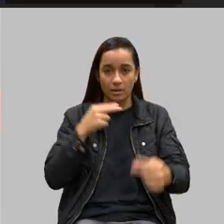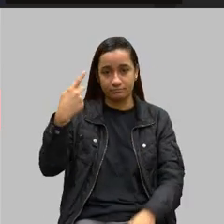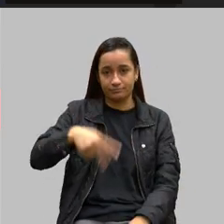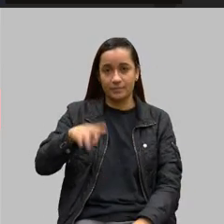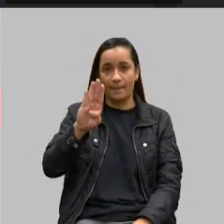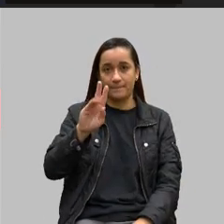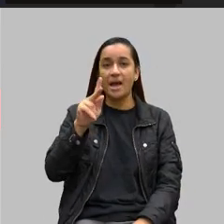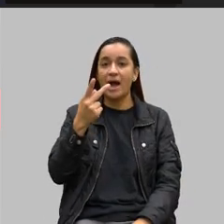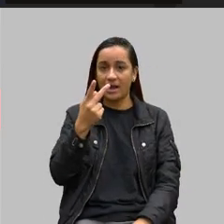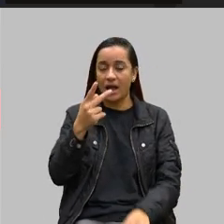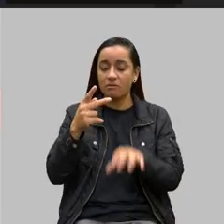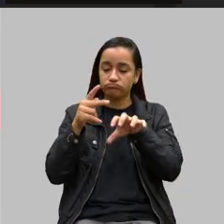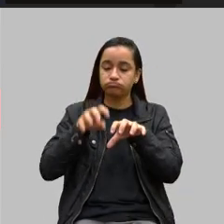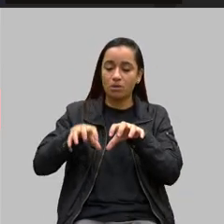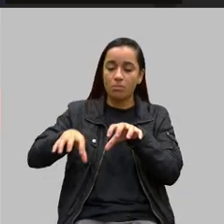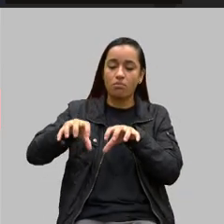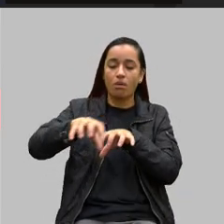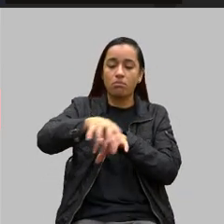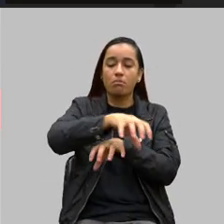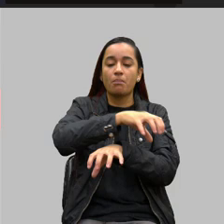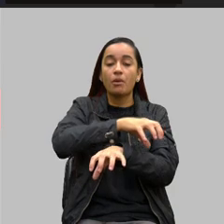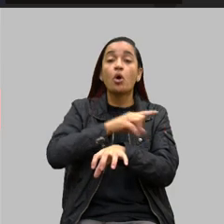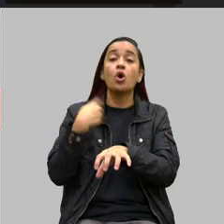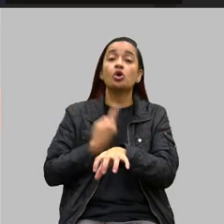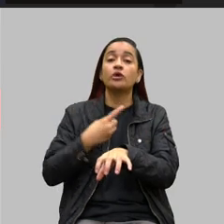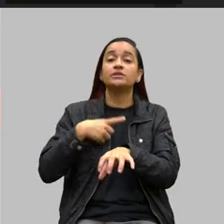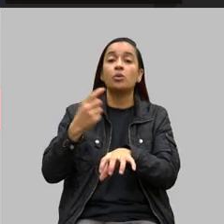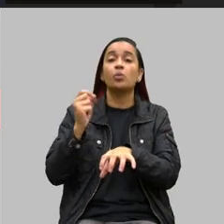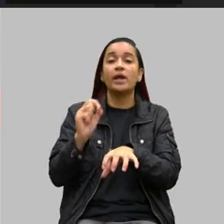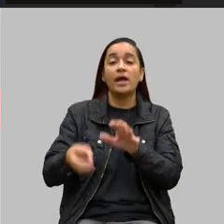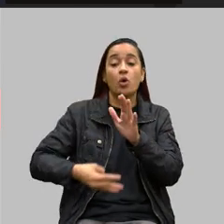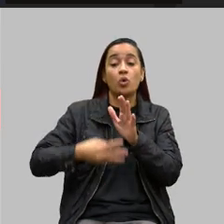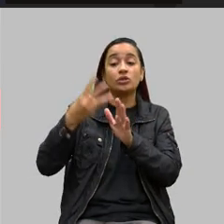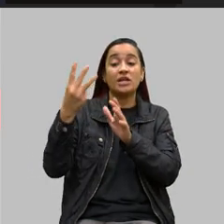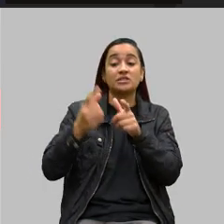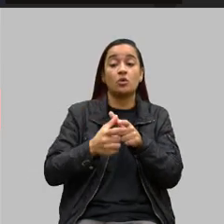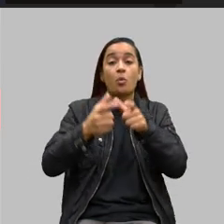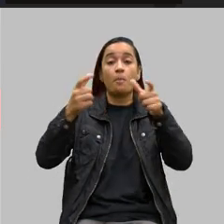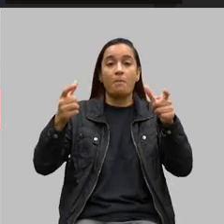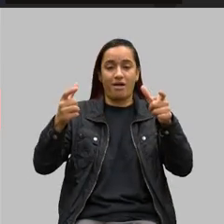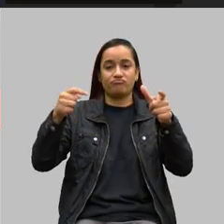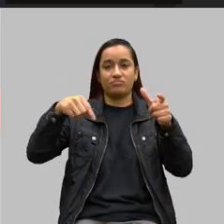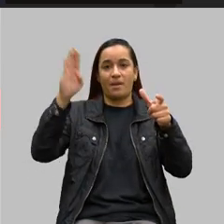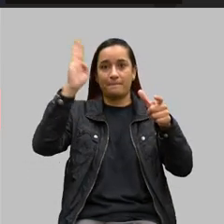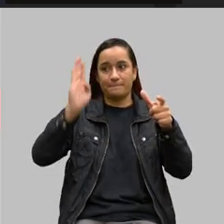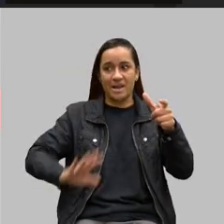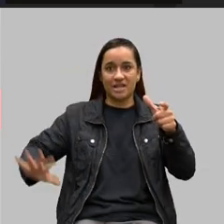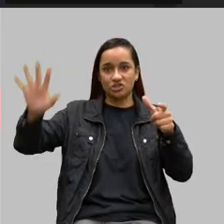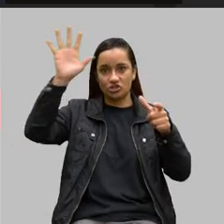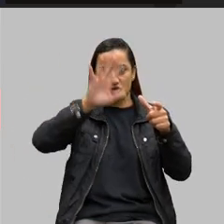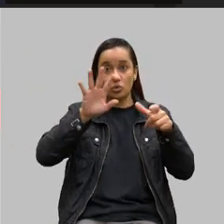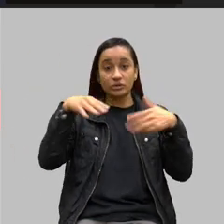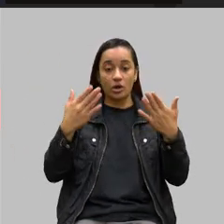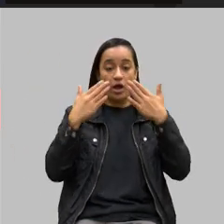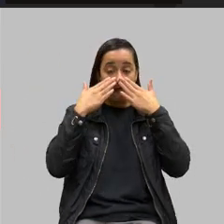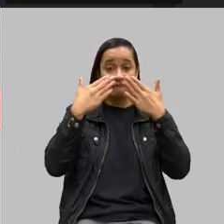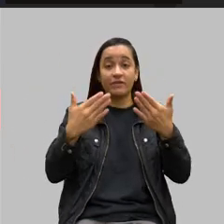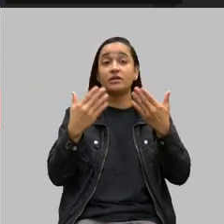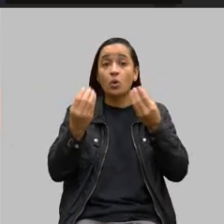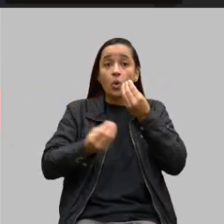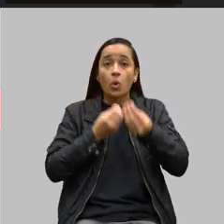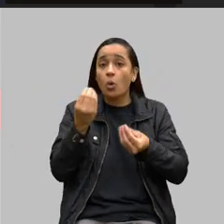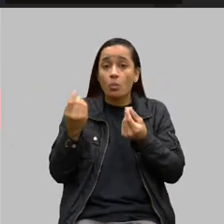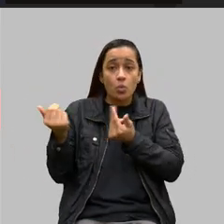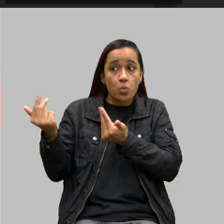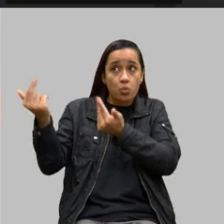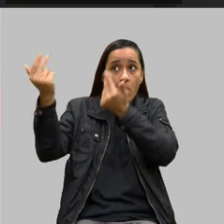a nossa região metropolitana Deputado naara Nós somos o terceiro maior aglomerado urbano do Brasil e enfrentamos quando como todos os grandes aglomerados urbanos